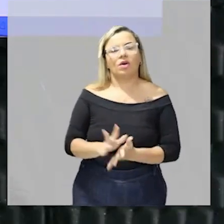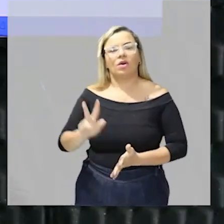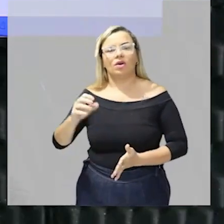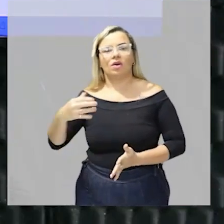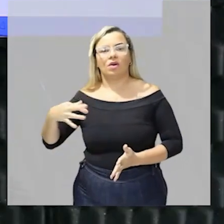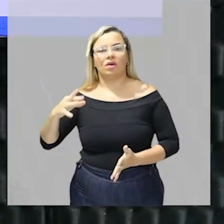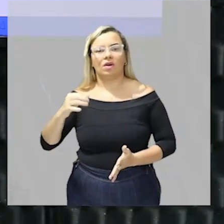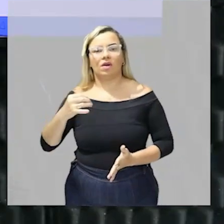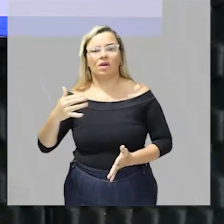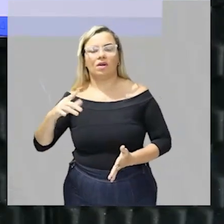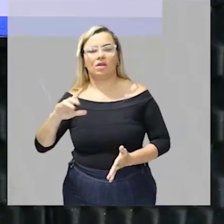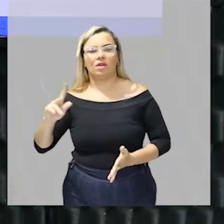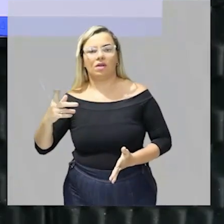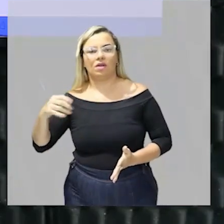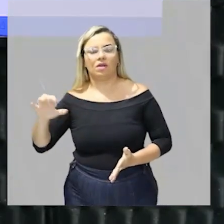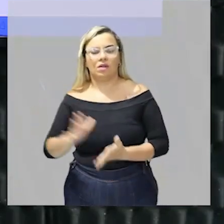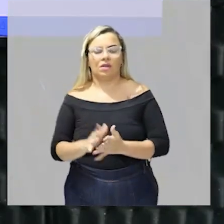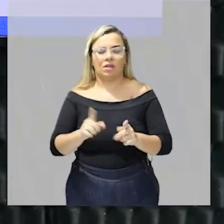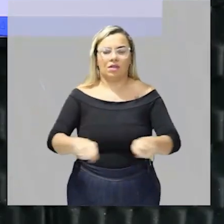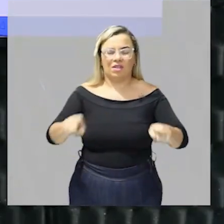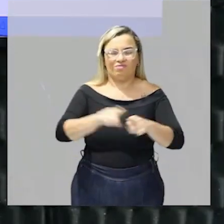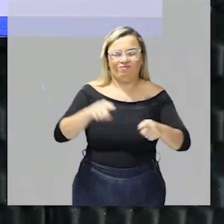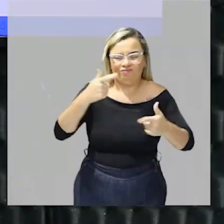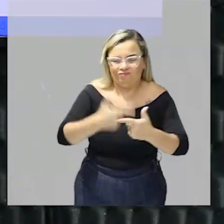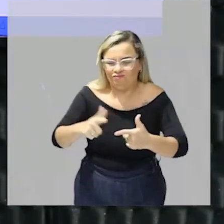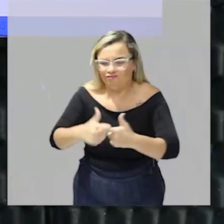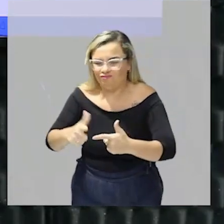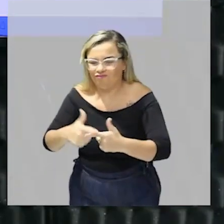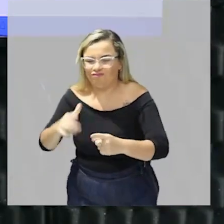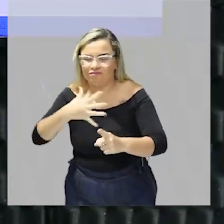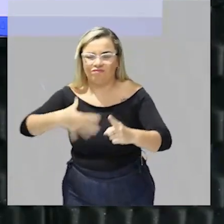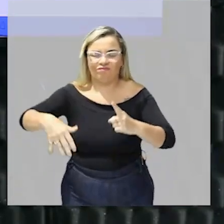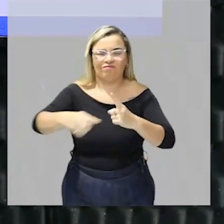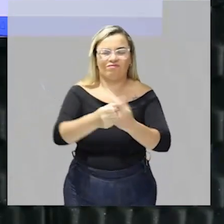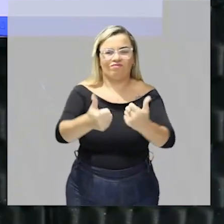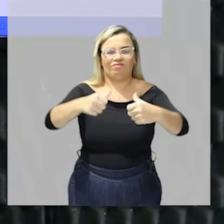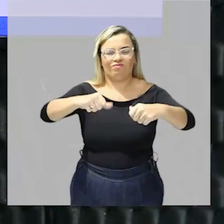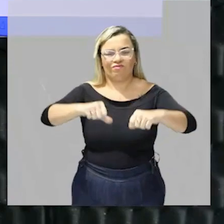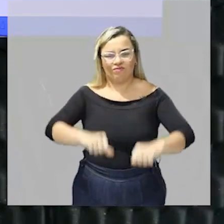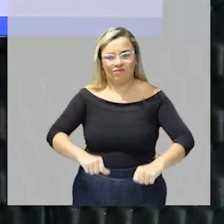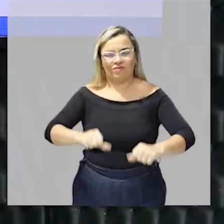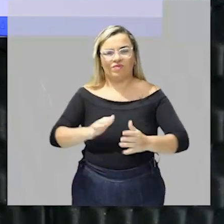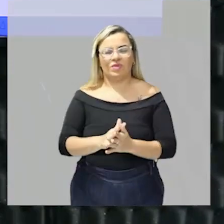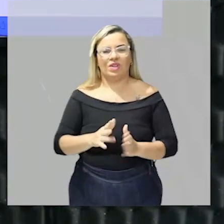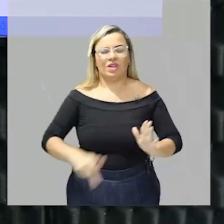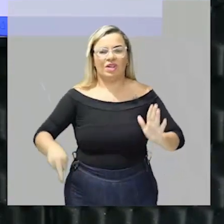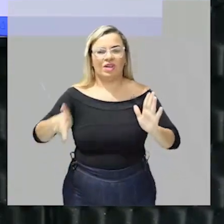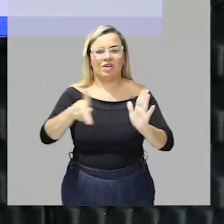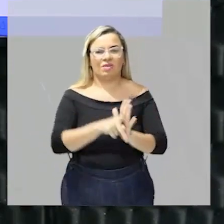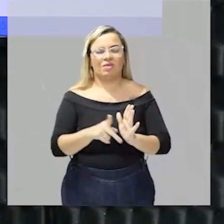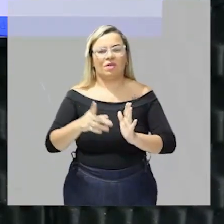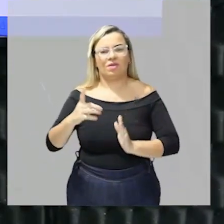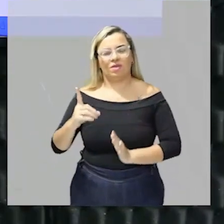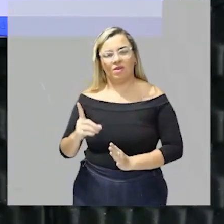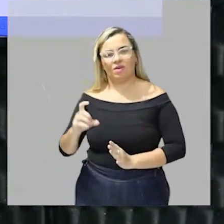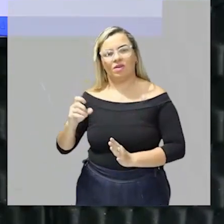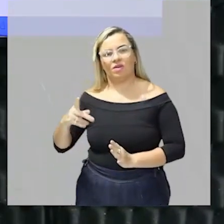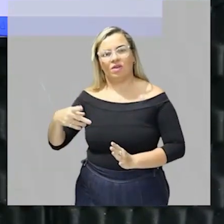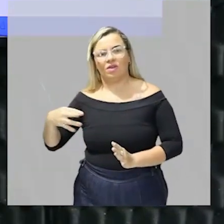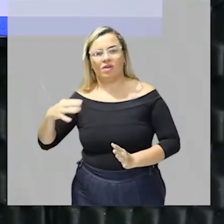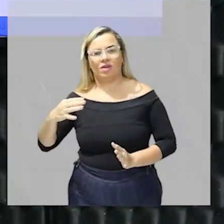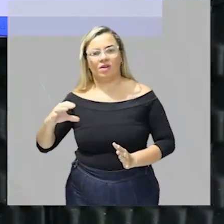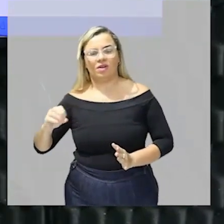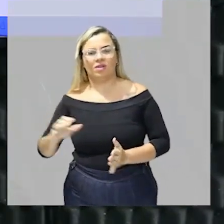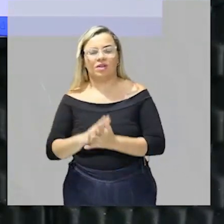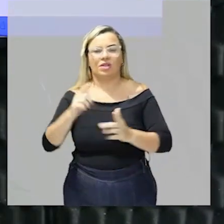mergulhada por esses países no pós-Primeira Guerra Mundial, a própria depressão dos anos 30, causada pela crise